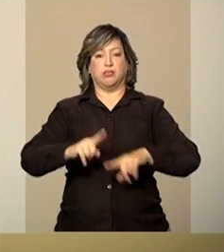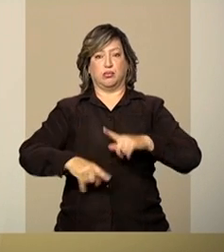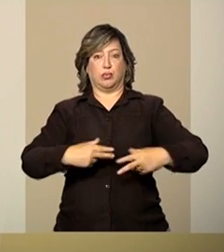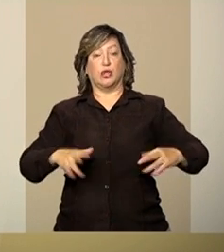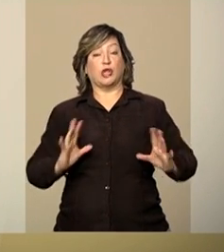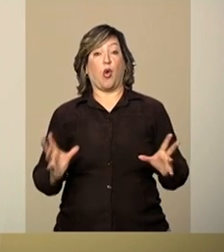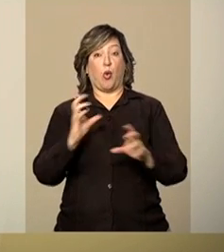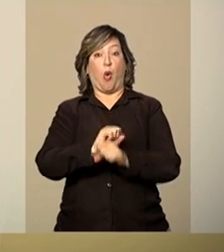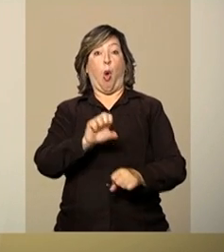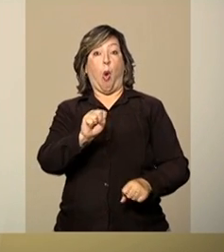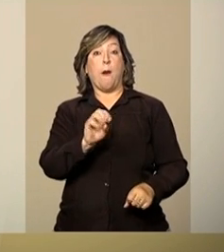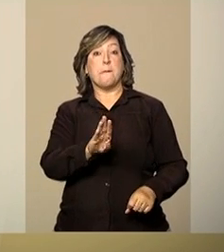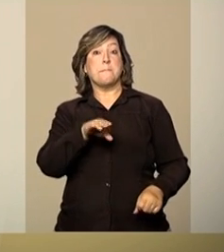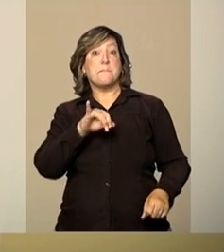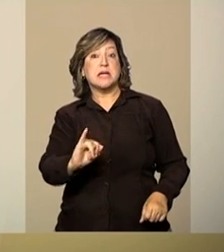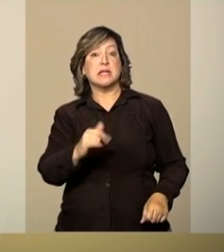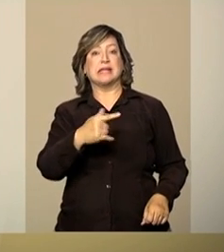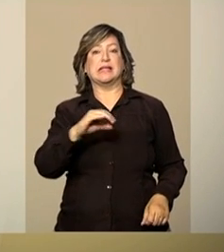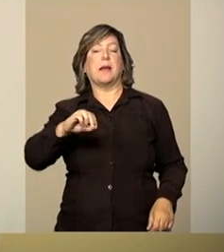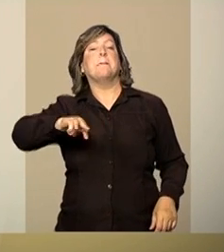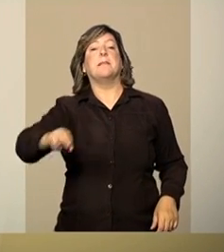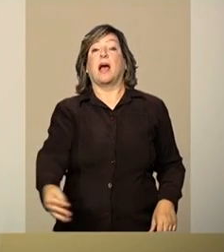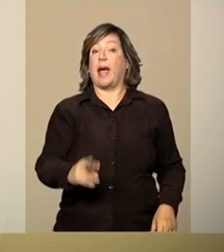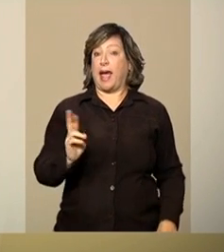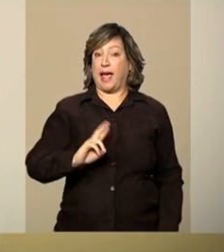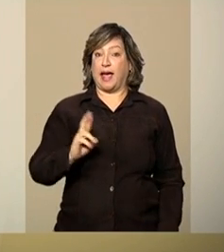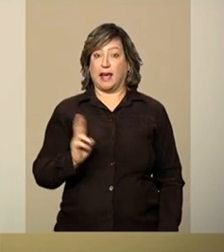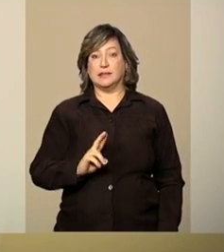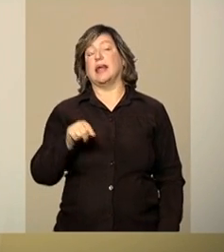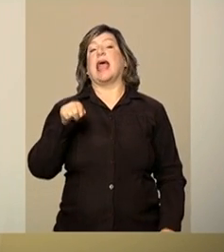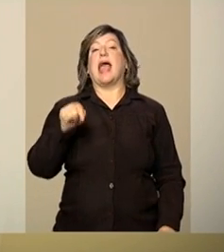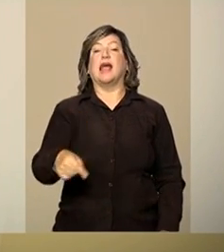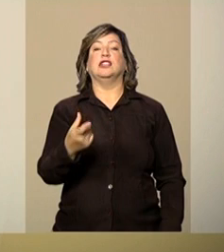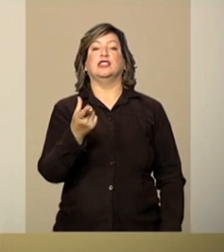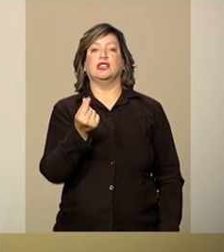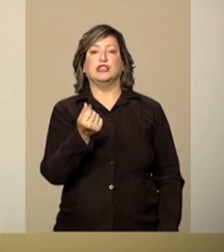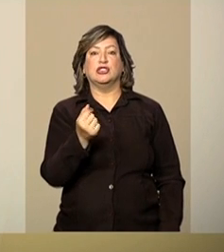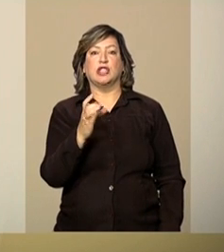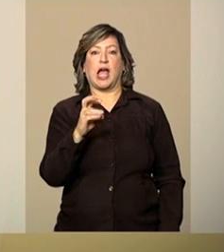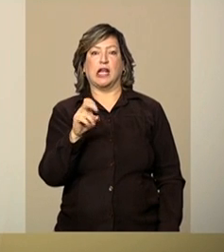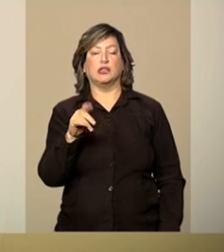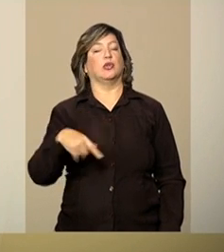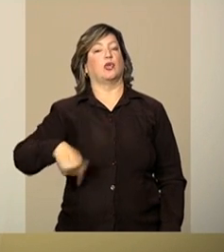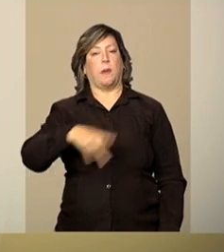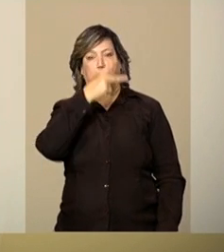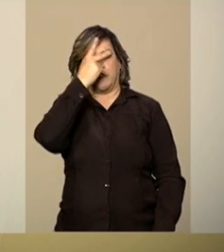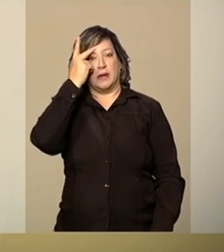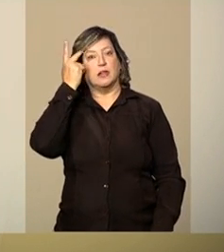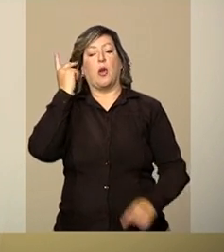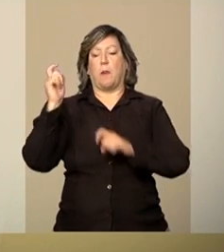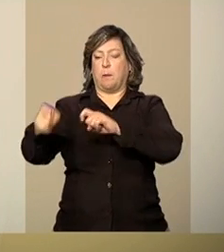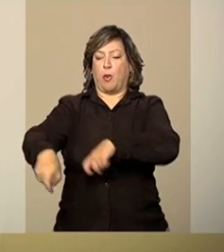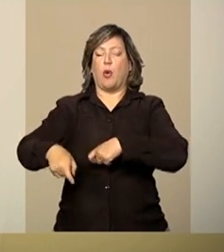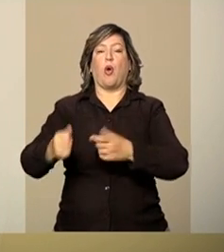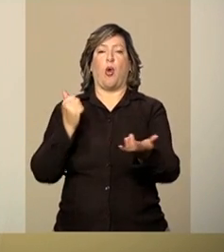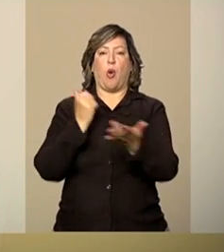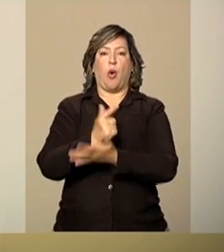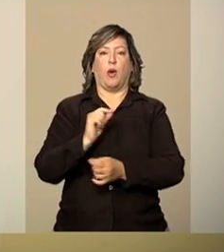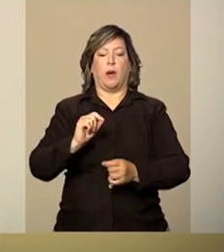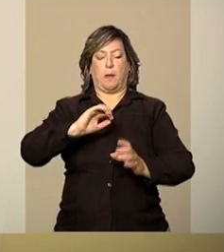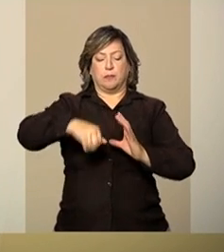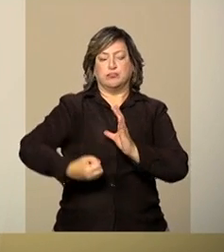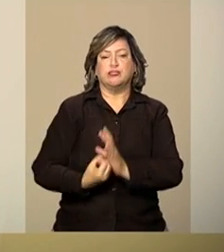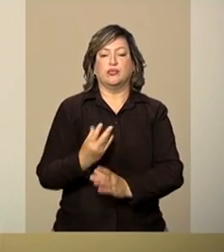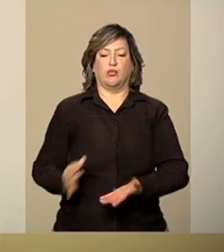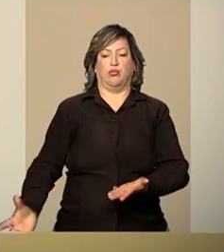somam R8 bilhões 700 milhões deais com esse crédito nossos produtores Estão comprando plantadeiras